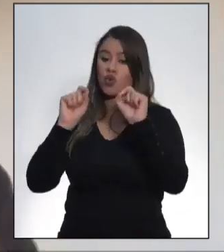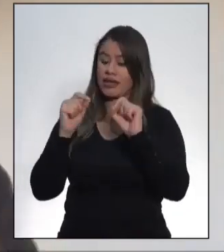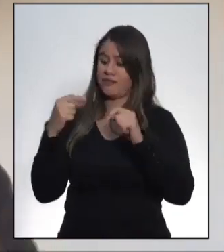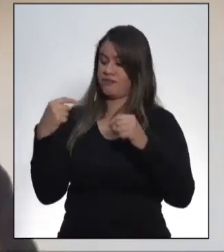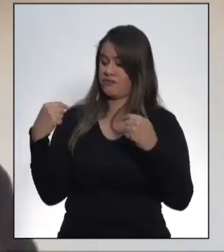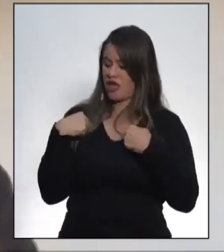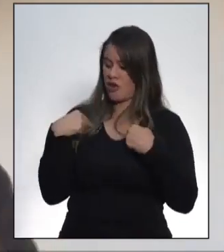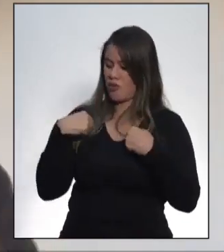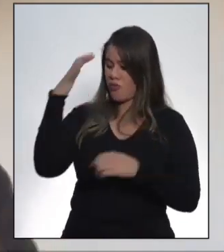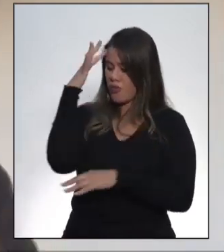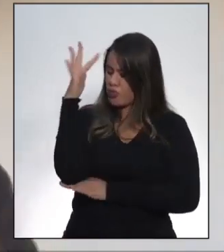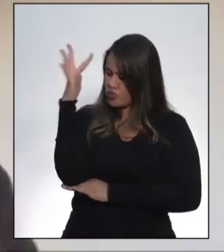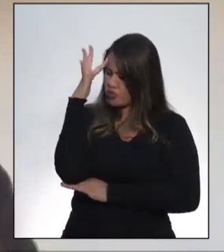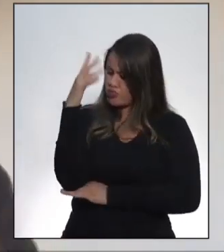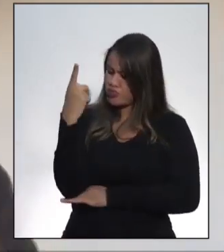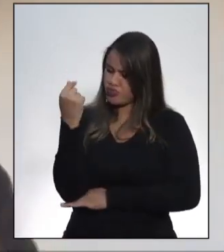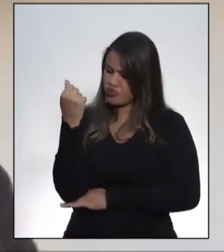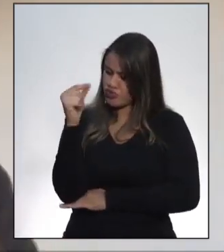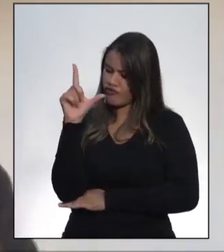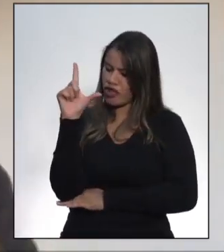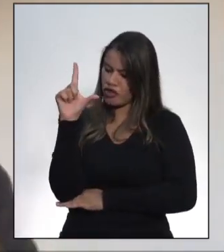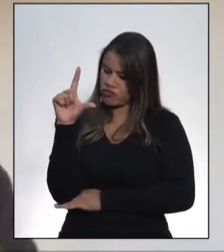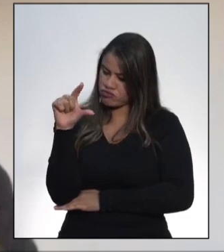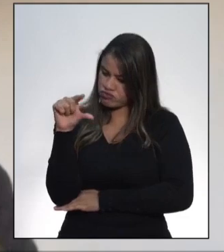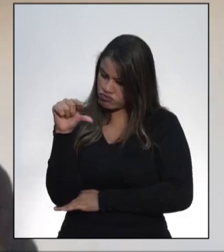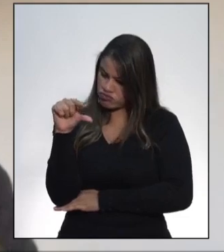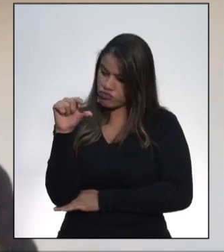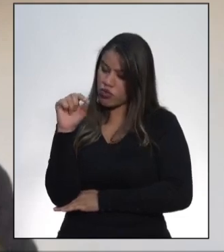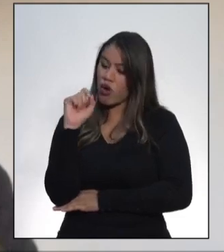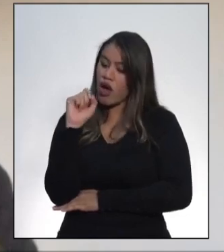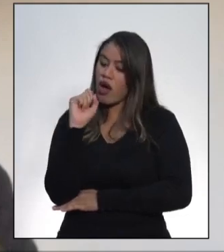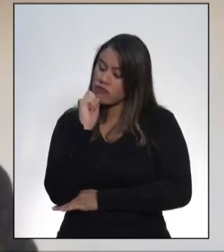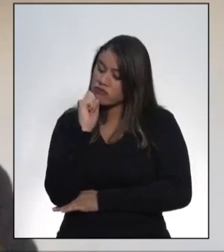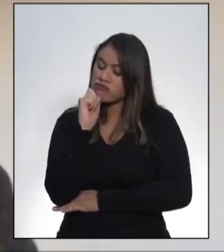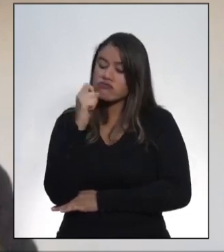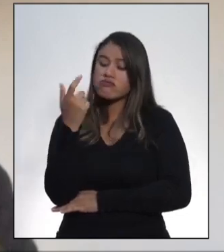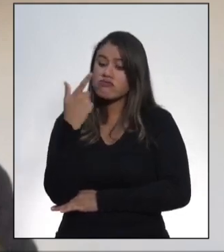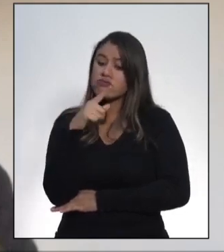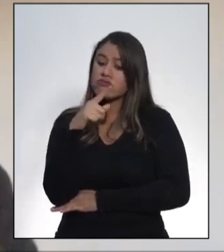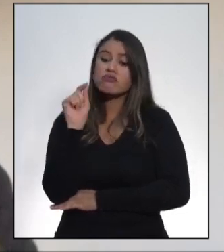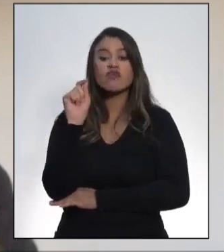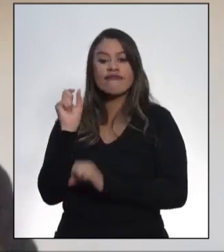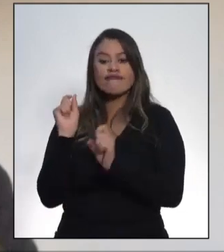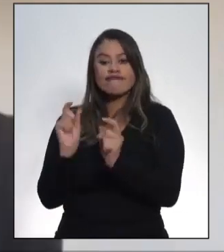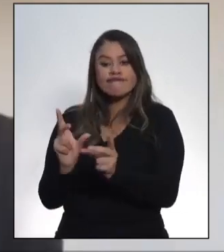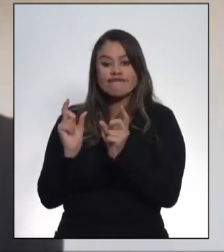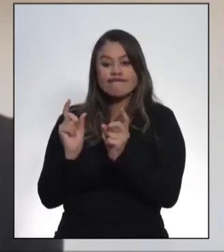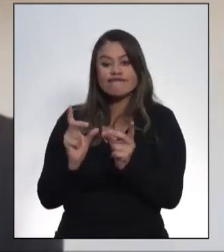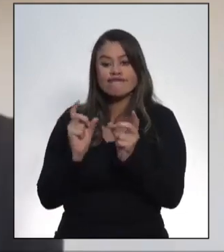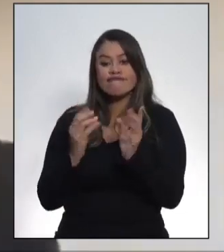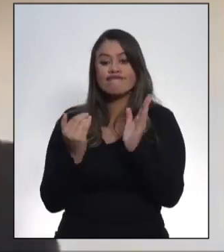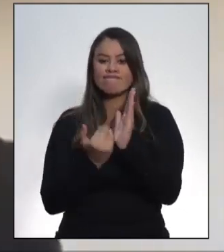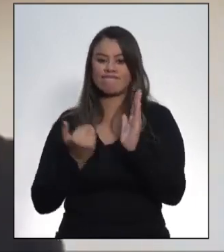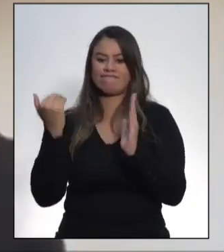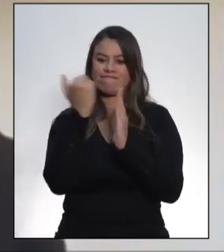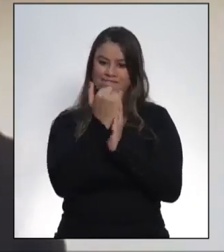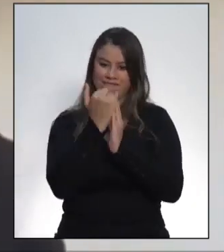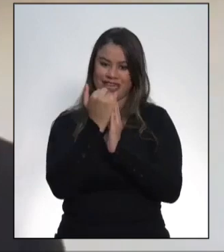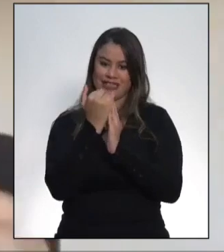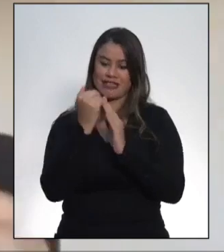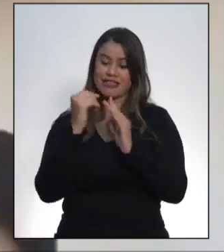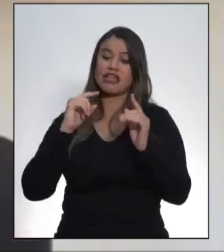o meu objetivo vai ser ter um volume muito alto de vendas. No nosso caso, nossa ideia é